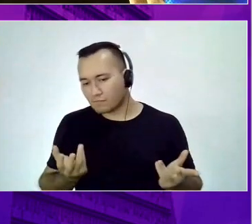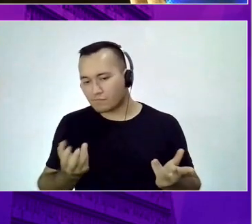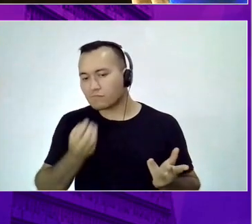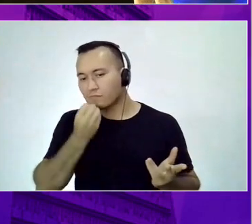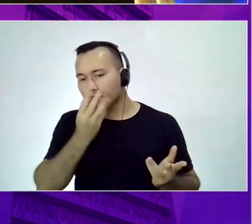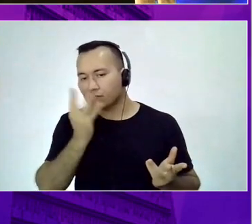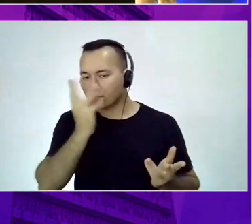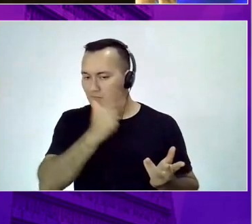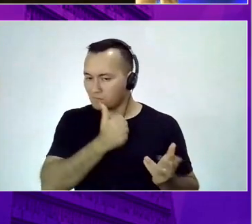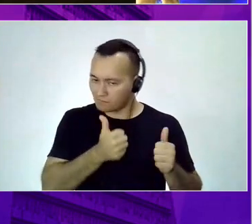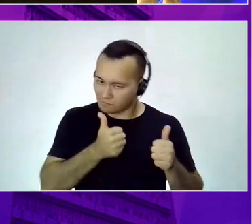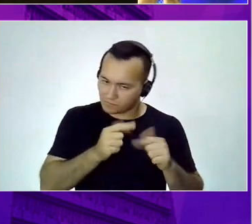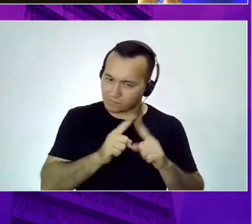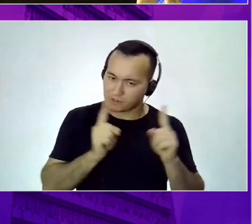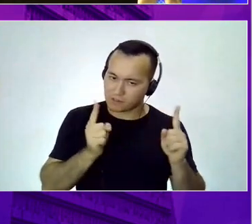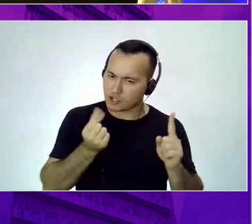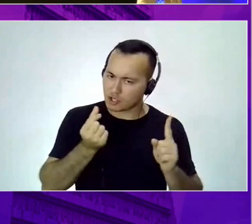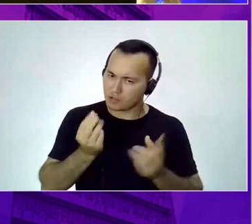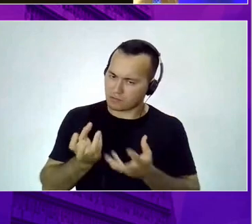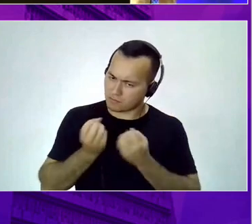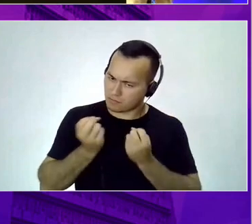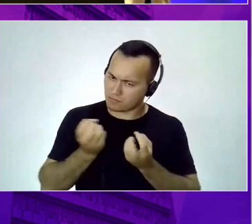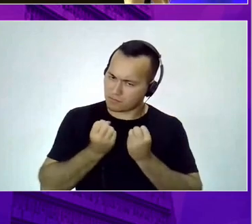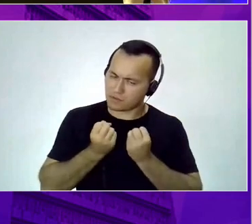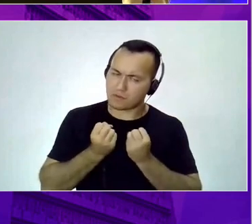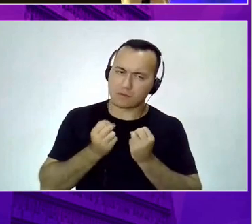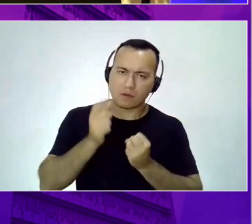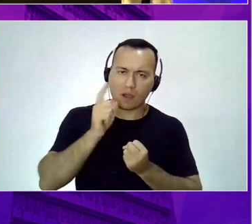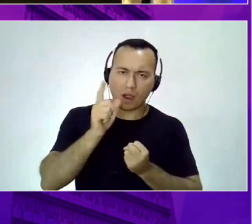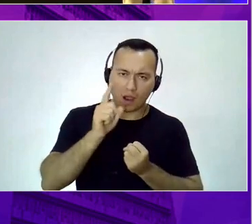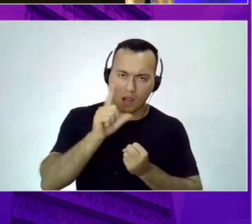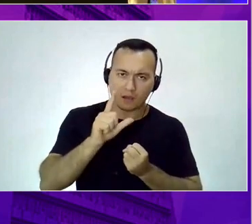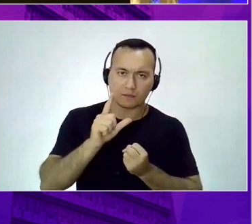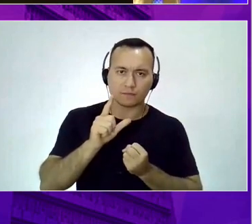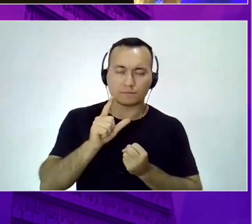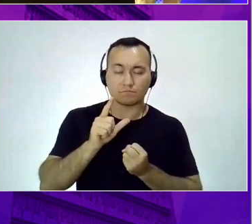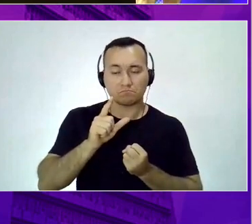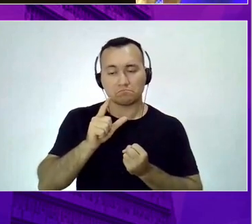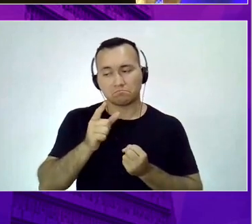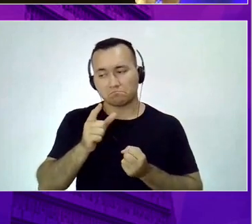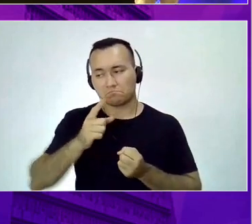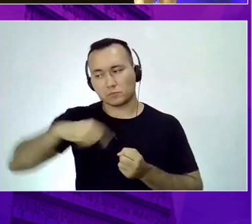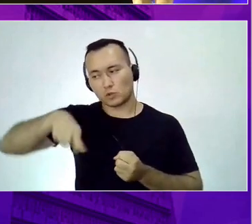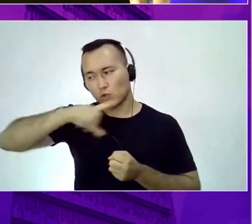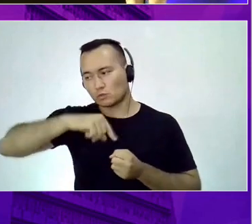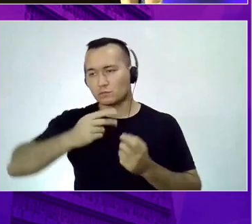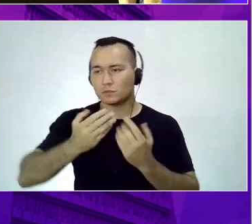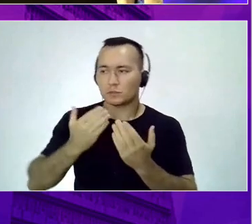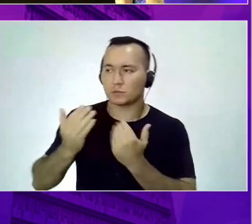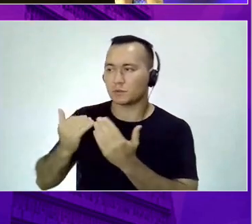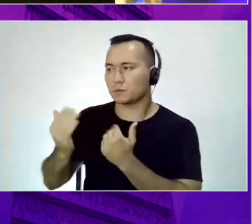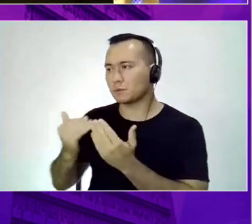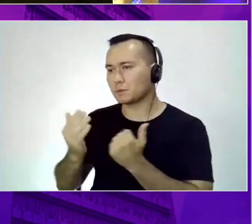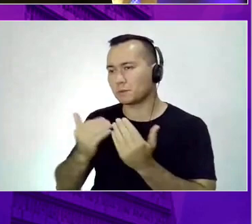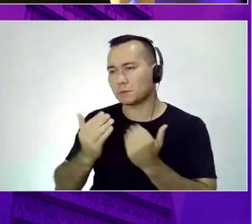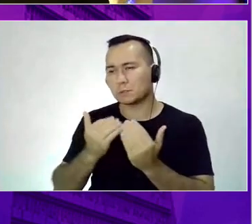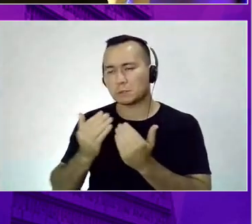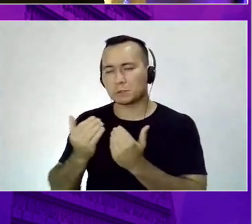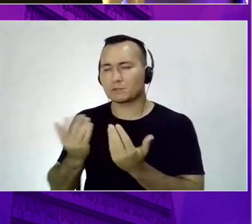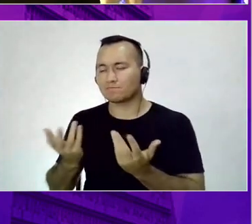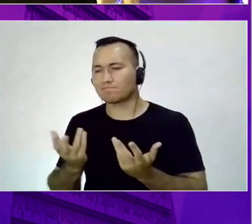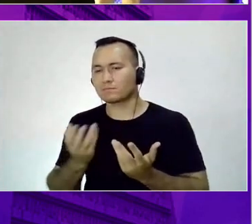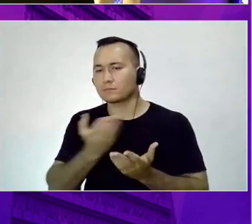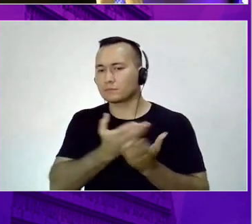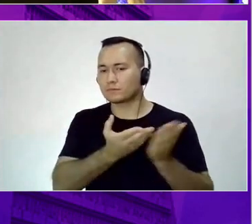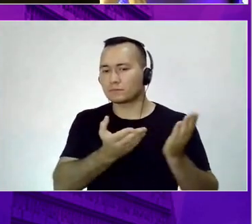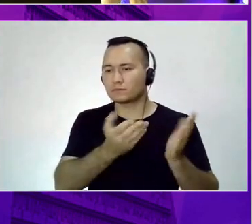gente precisou começar a olhar para essas duas coisas de uma forma mais objetiva. A gente precisava encontrar uma maneira de criar um processo